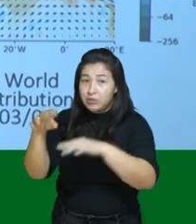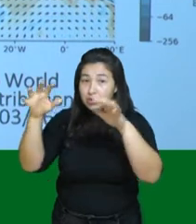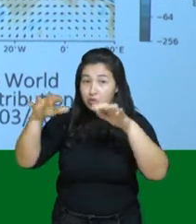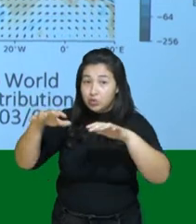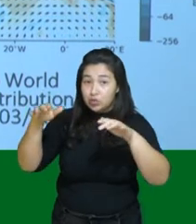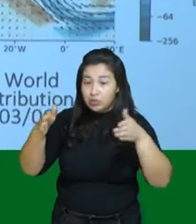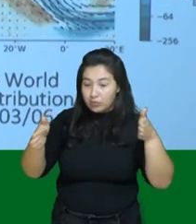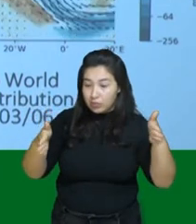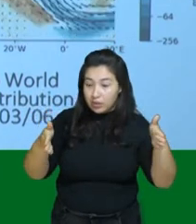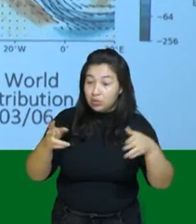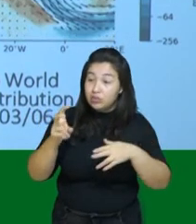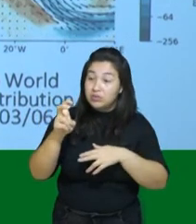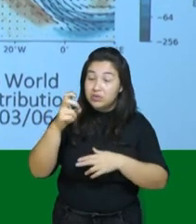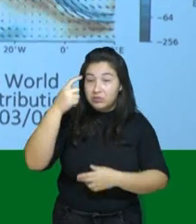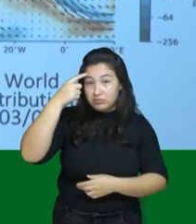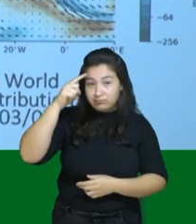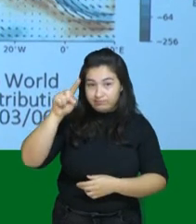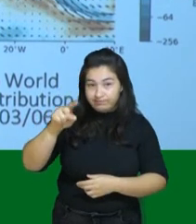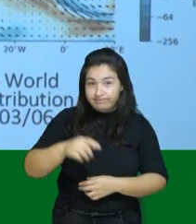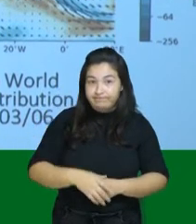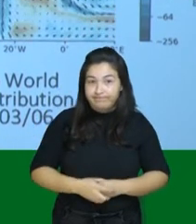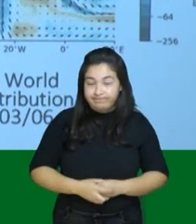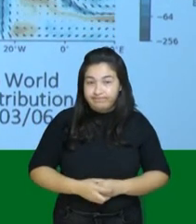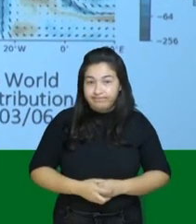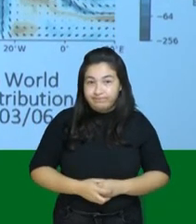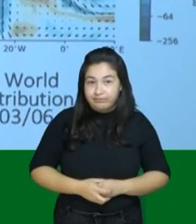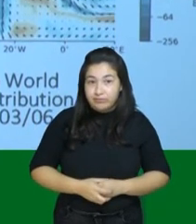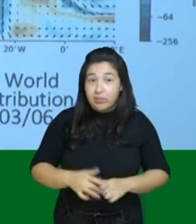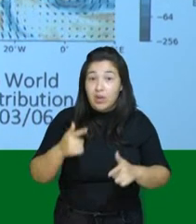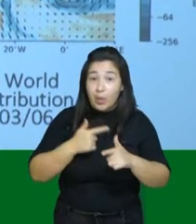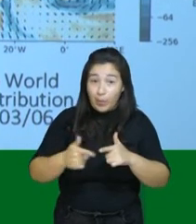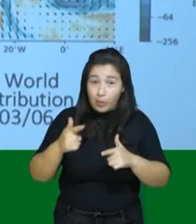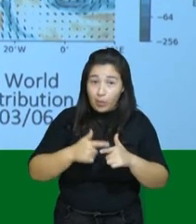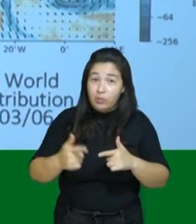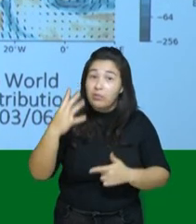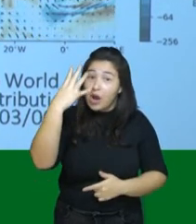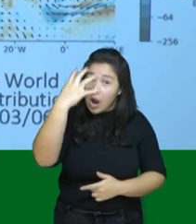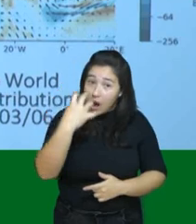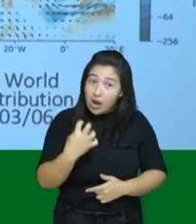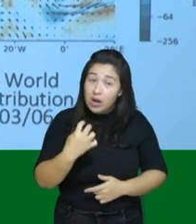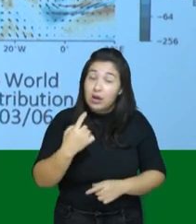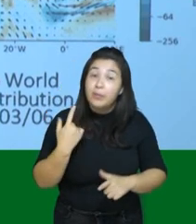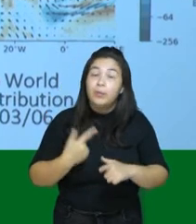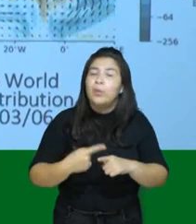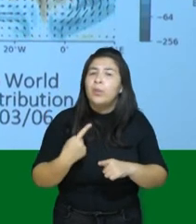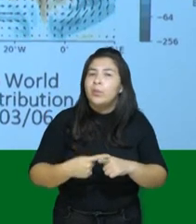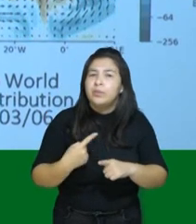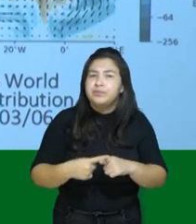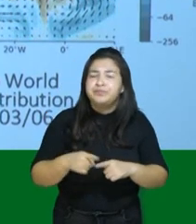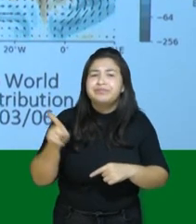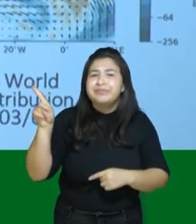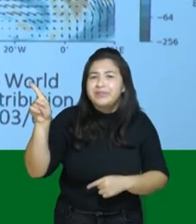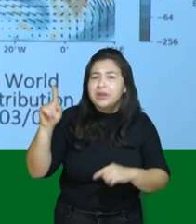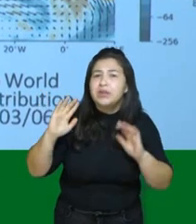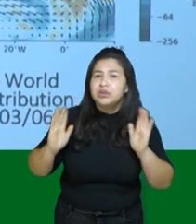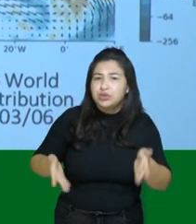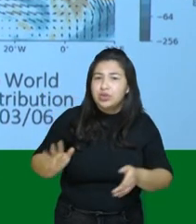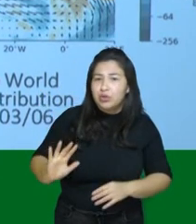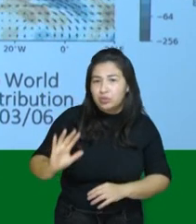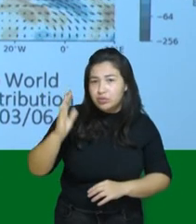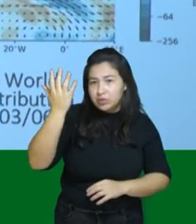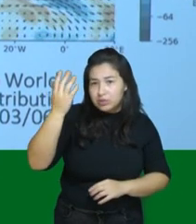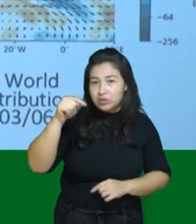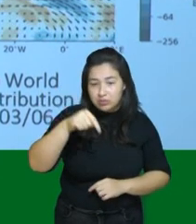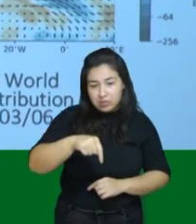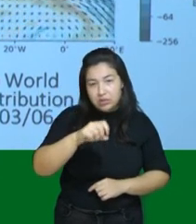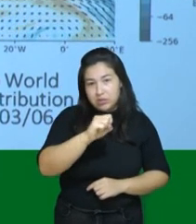em 5 dias praticamente, tá? Isso é um problema sério, por quê? Porque essa situação aqui, gente, já aconteceu no